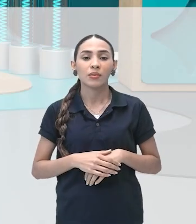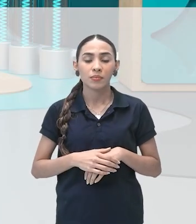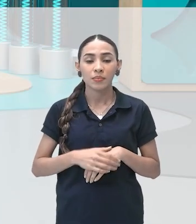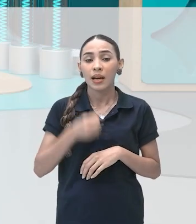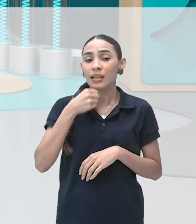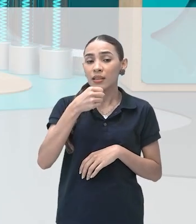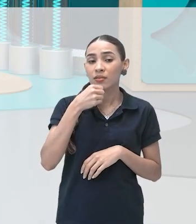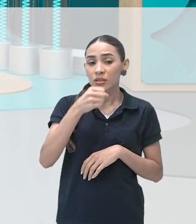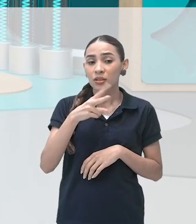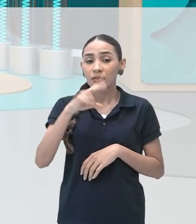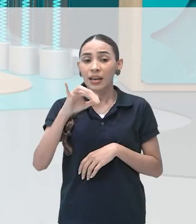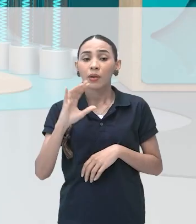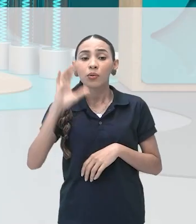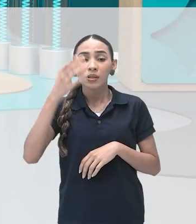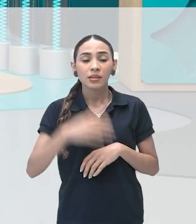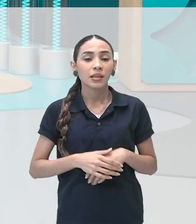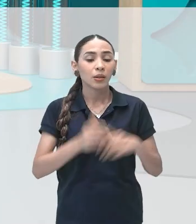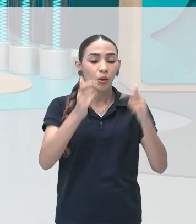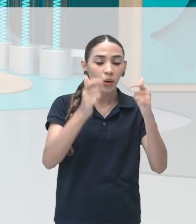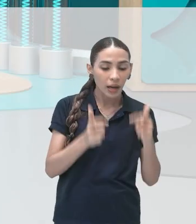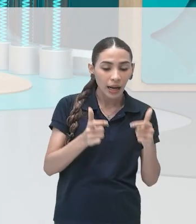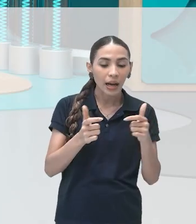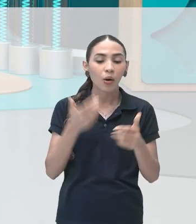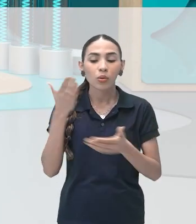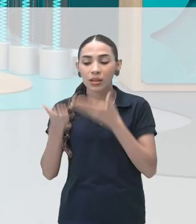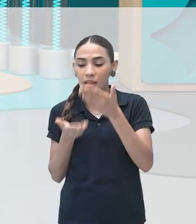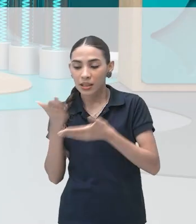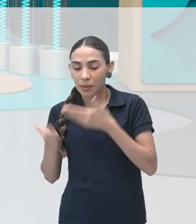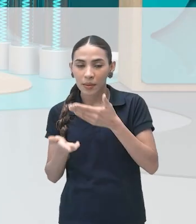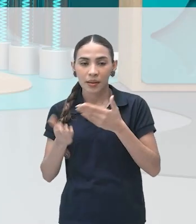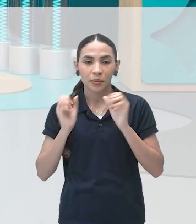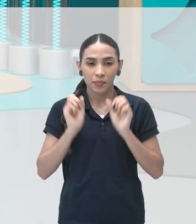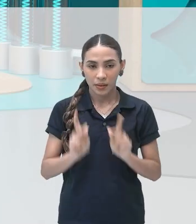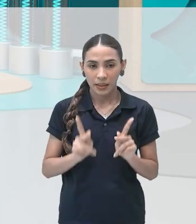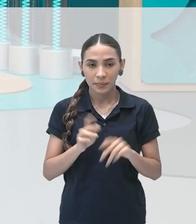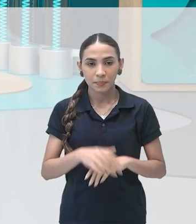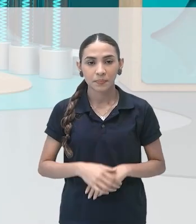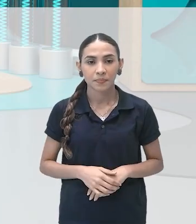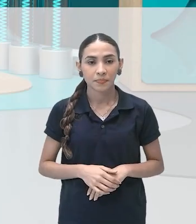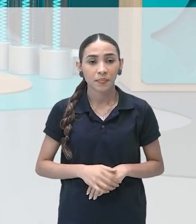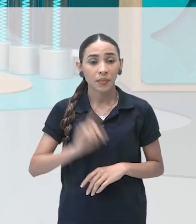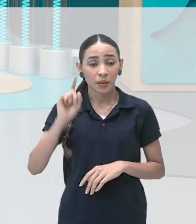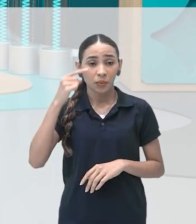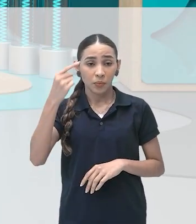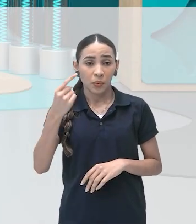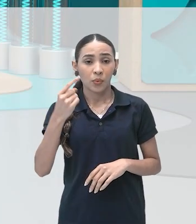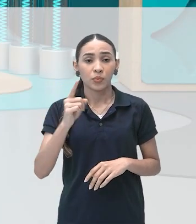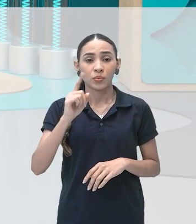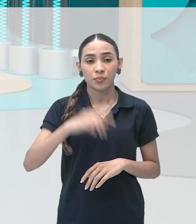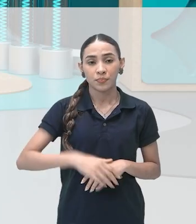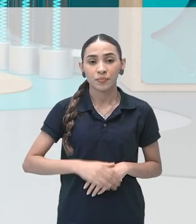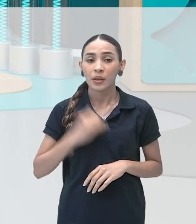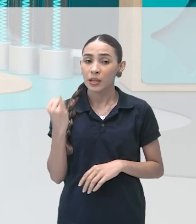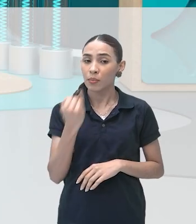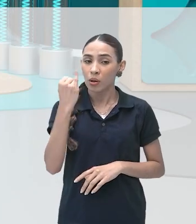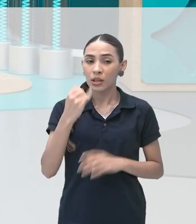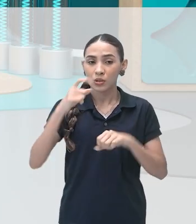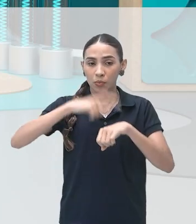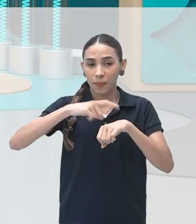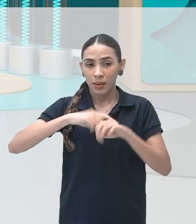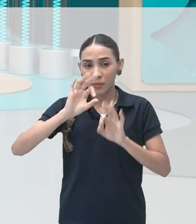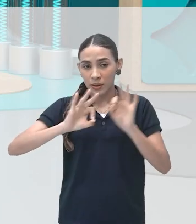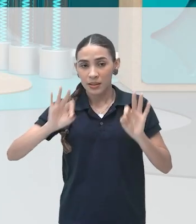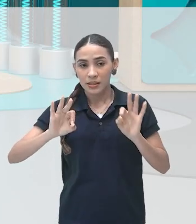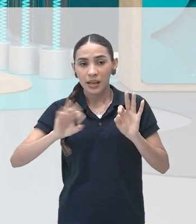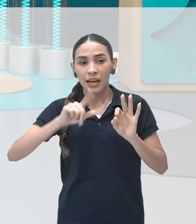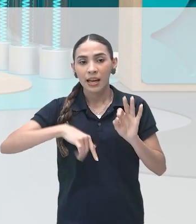a entrevista irá ocorrer, o lugar, o tratamento e assim por diante, tá? Outro elemento importante do nosso planejamento é o